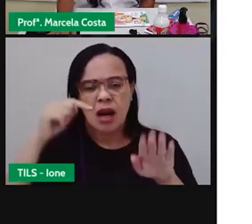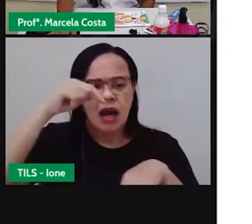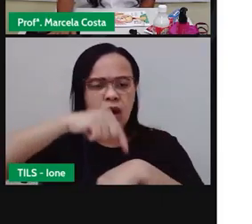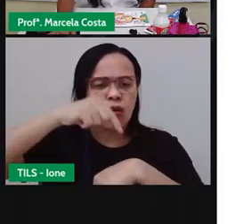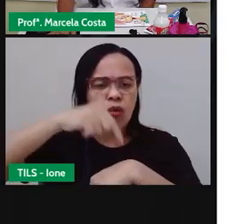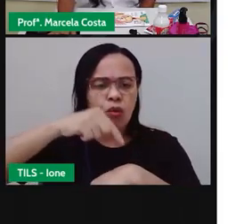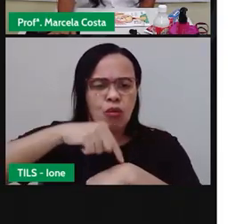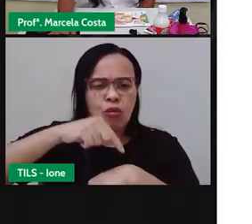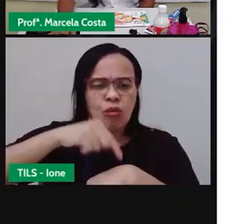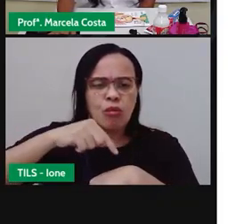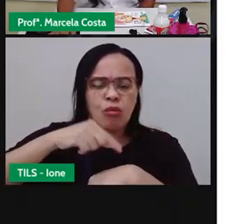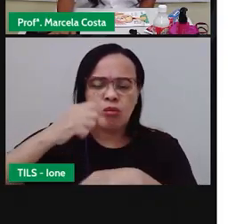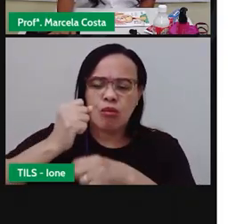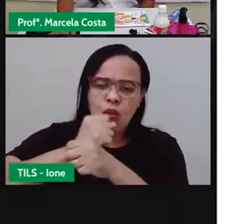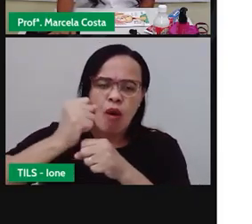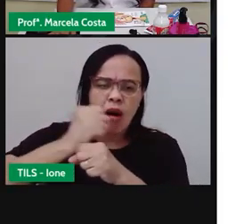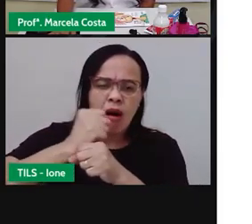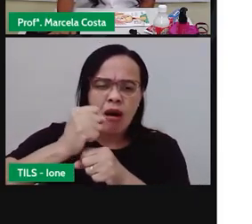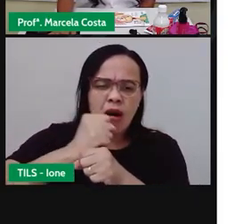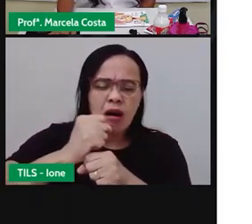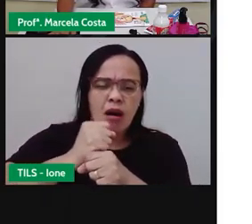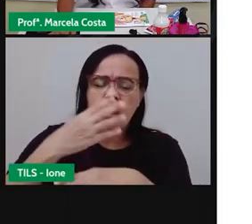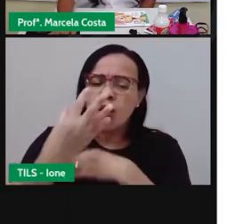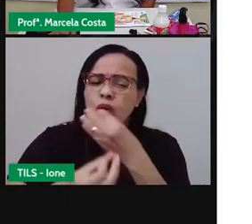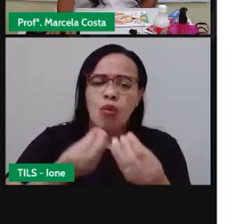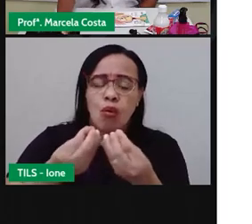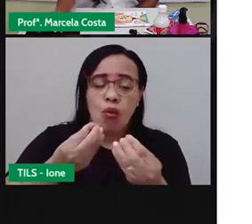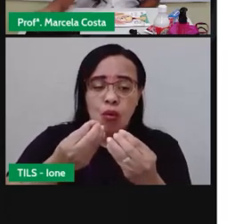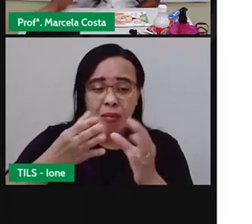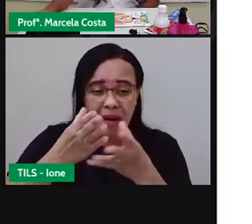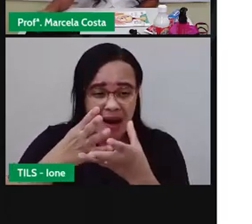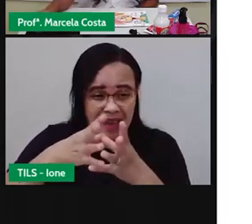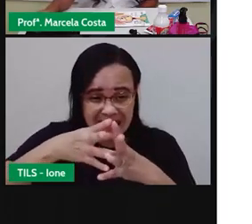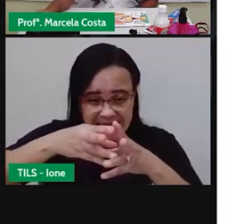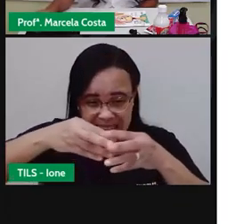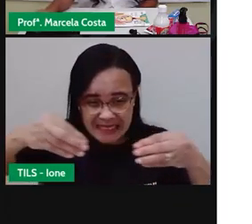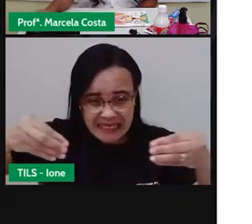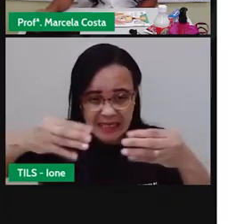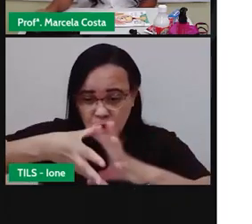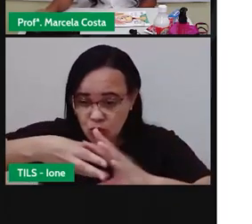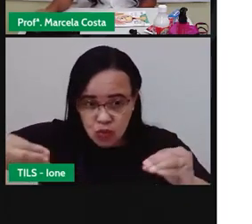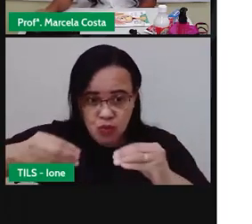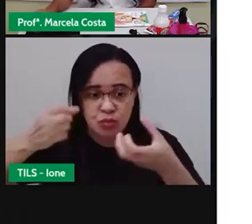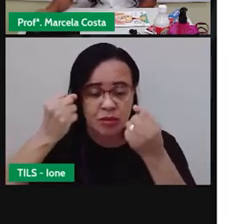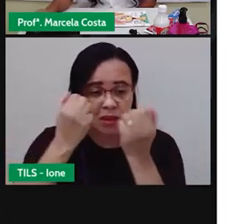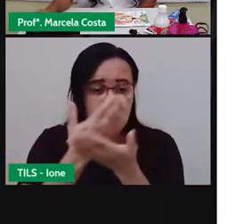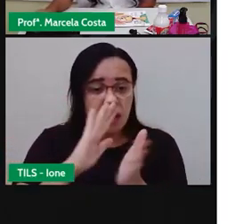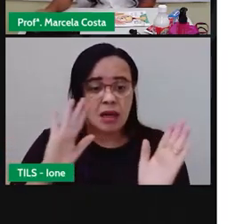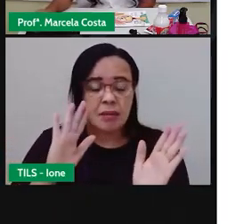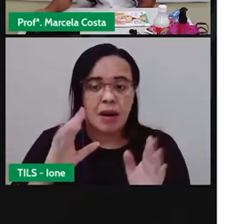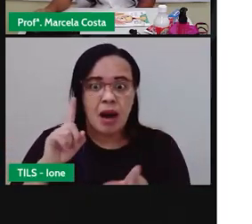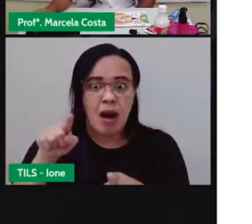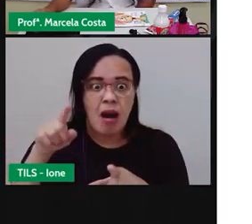que ele precisa para se decompor. Ó, 400 anos.